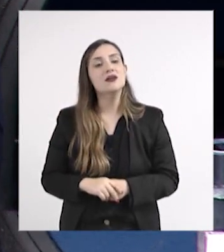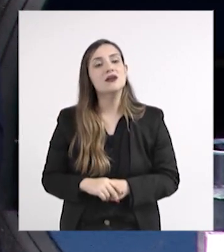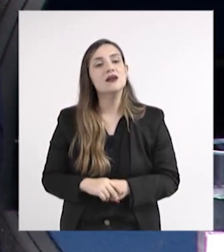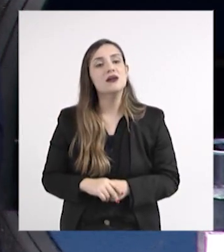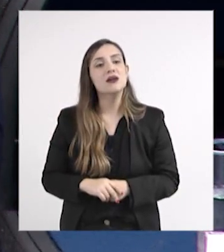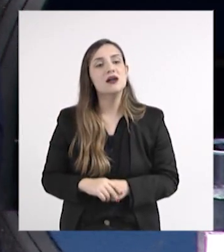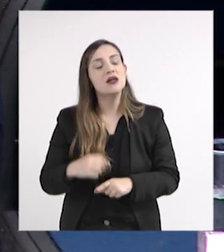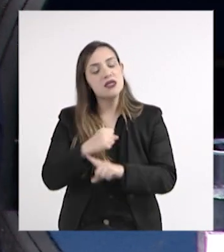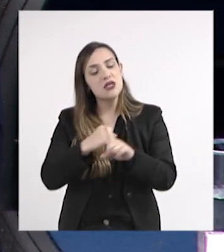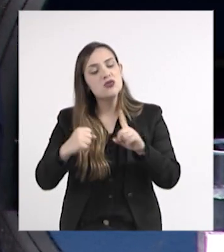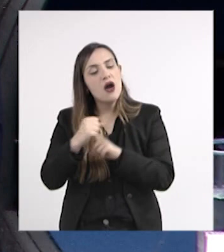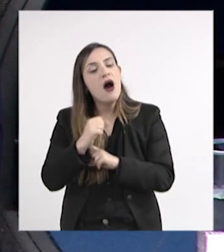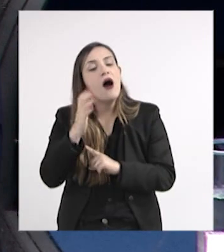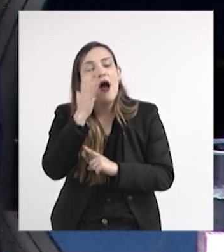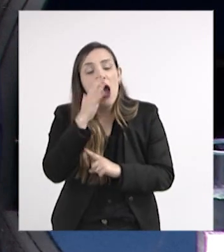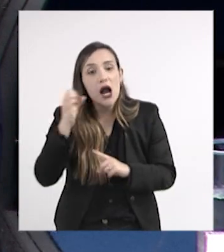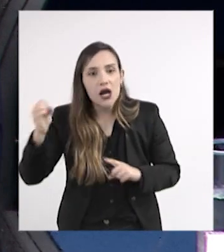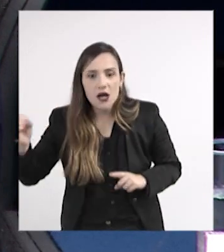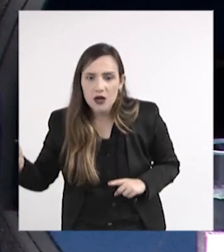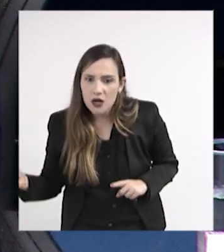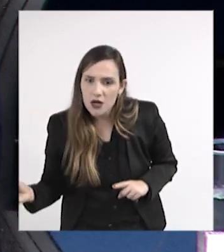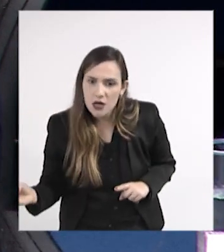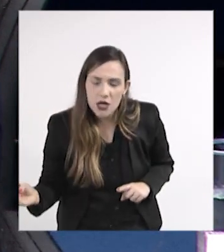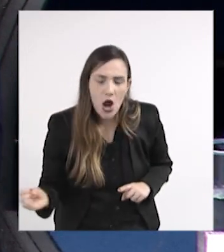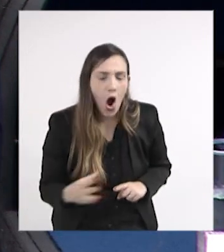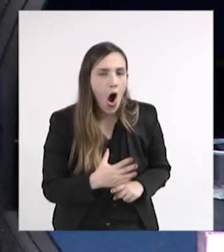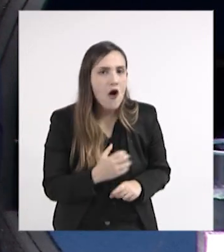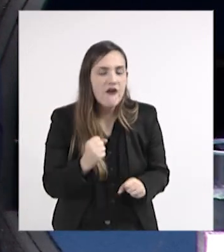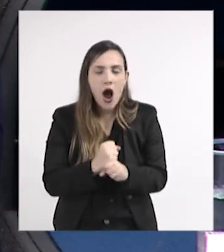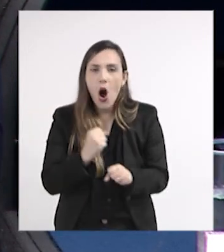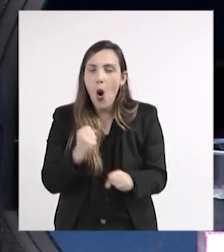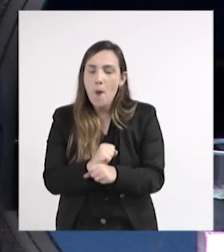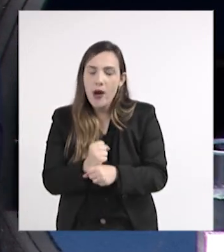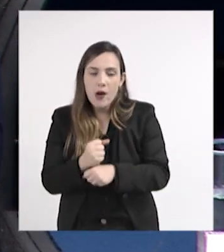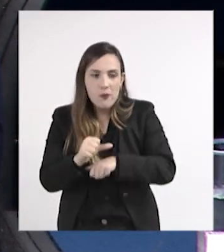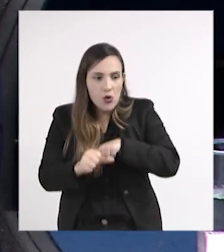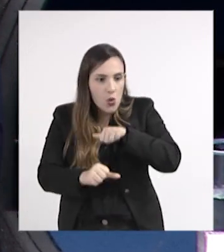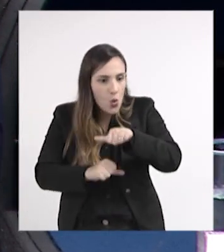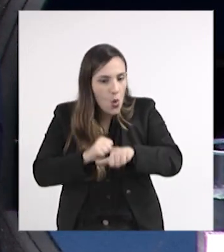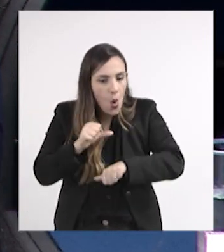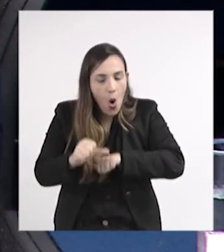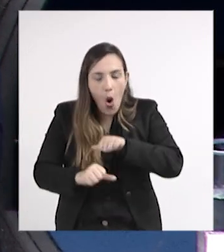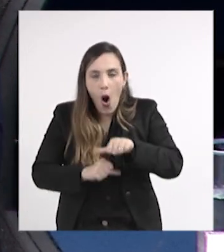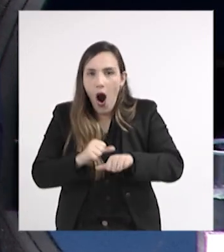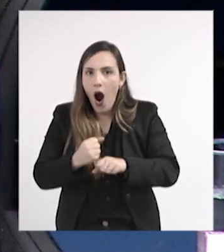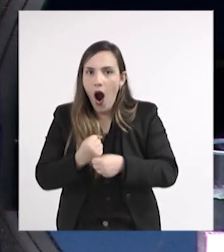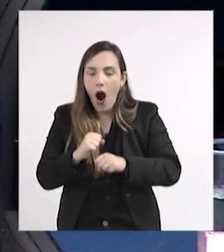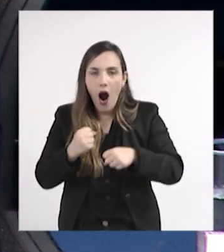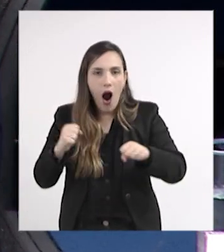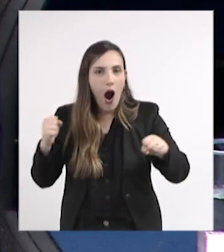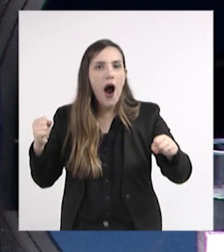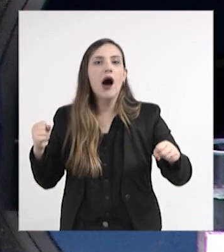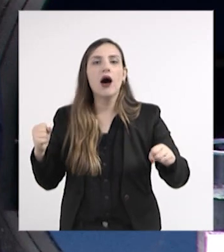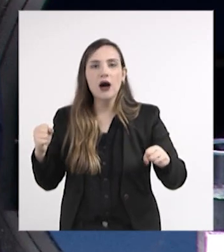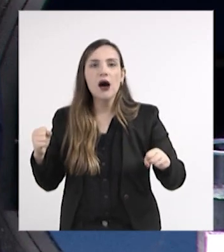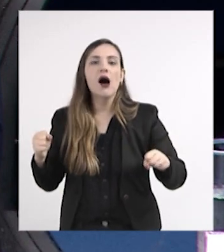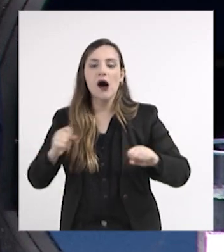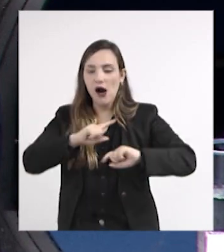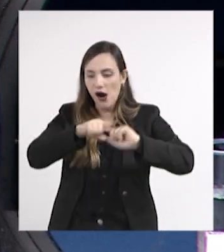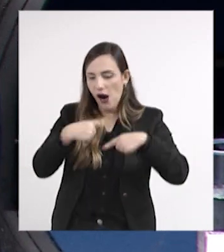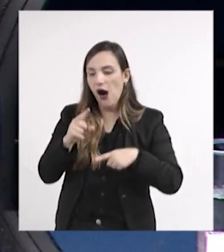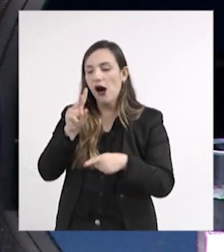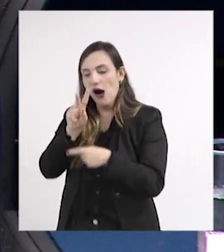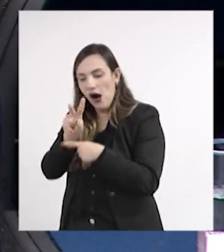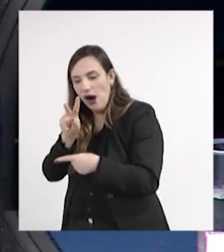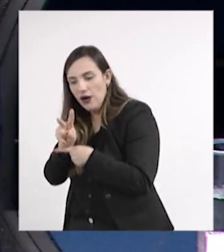sociedade observará as grandes transformações do sistema rodoviário. A partir daí, temos basicamente a manutenção